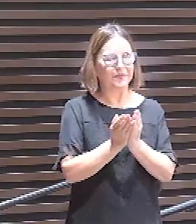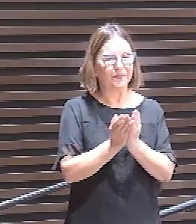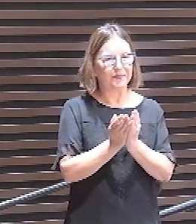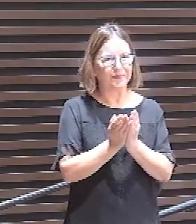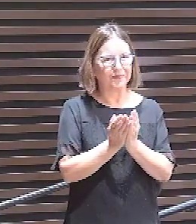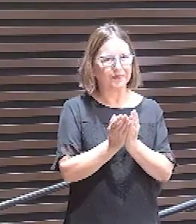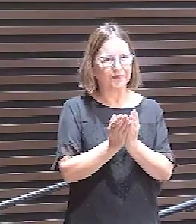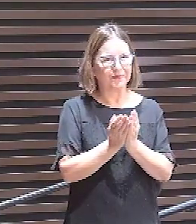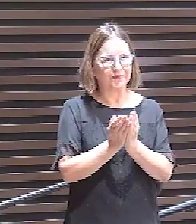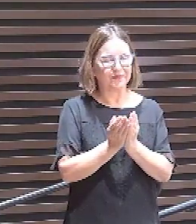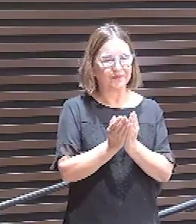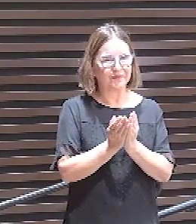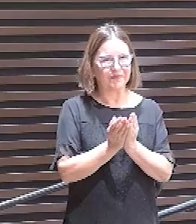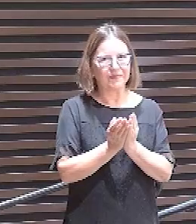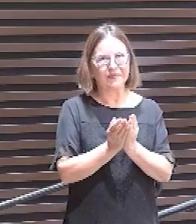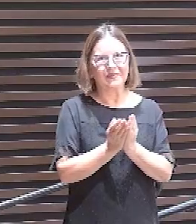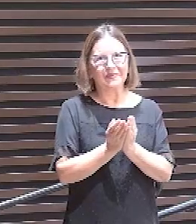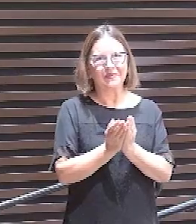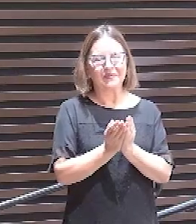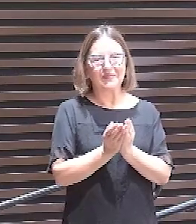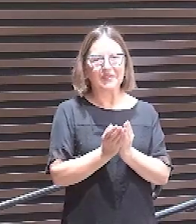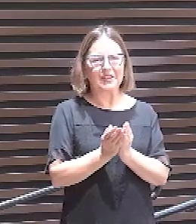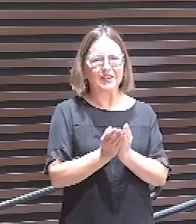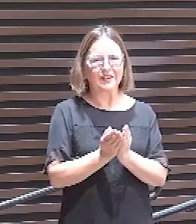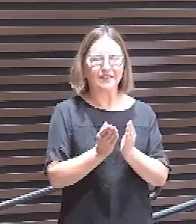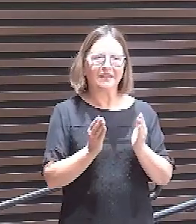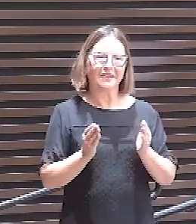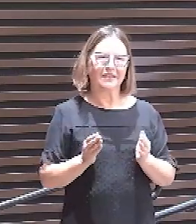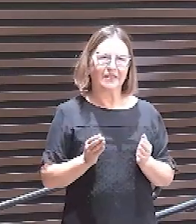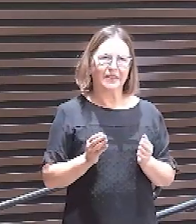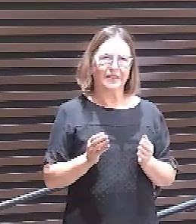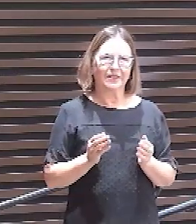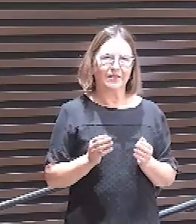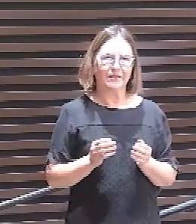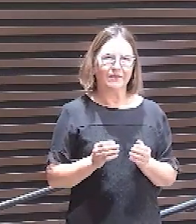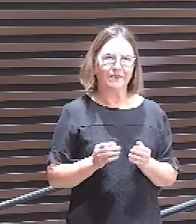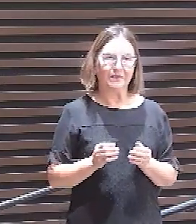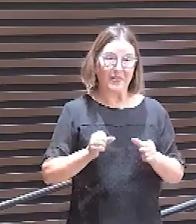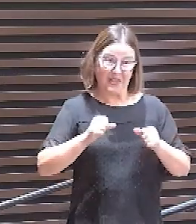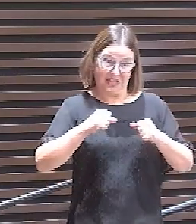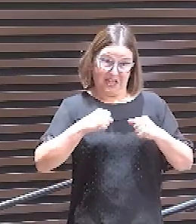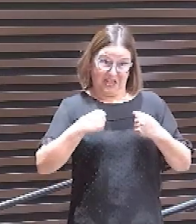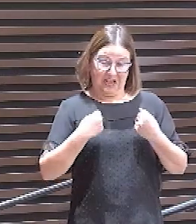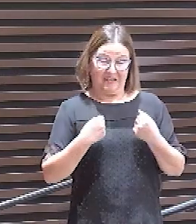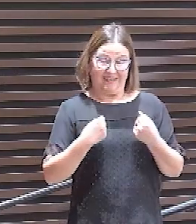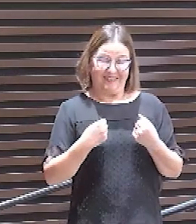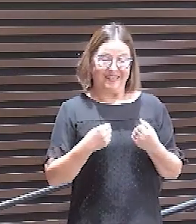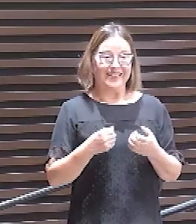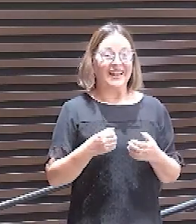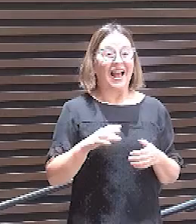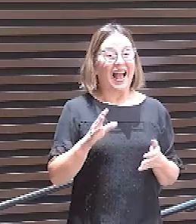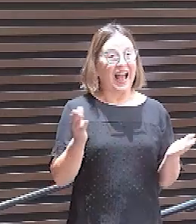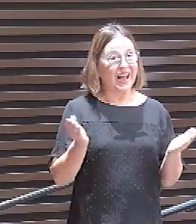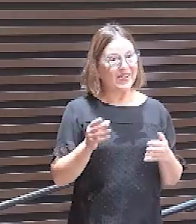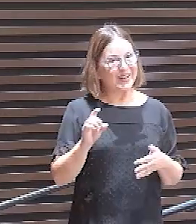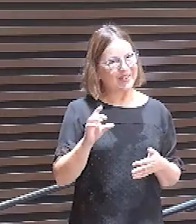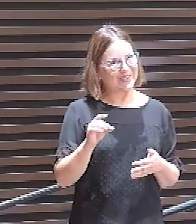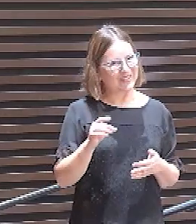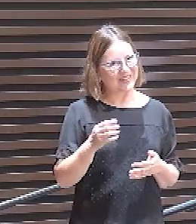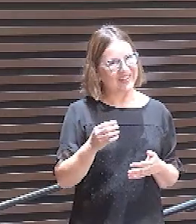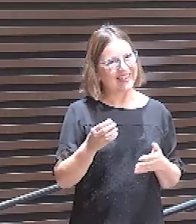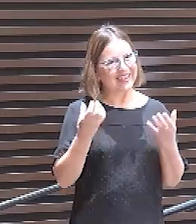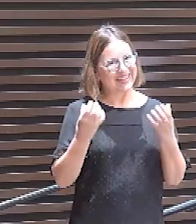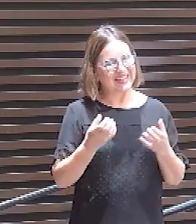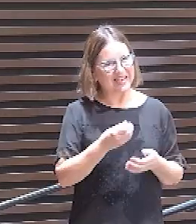dedicado no segundo traslado, ele agora só quer viver na intimidade